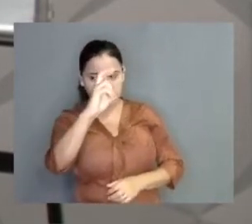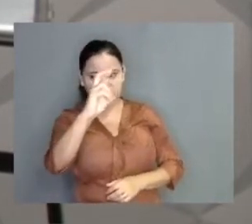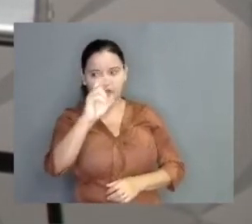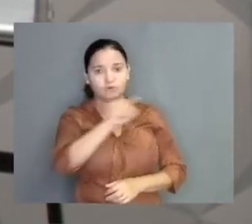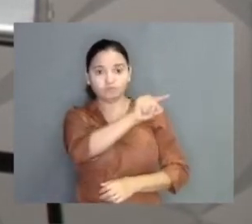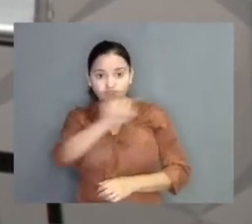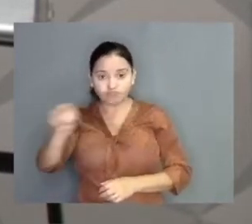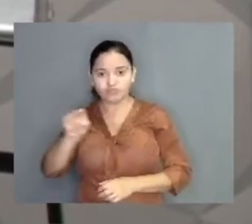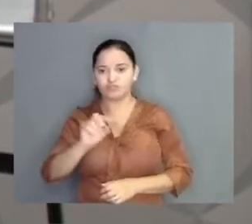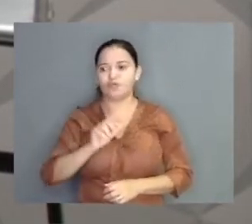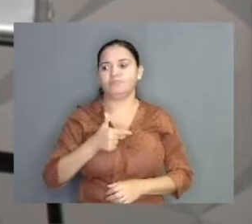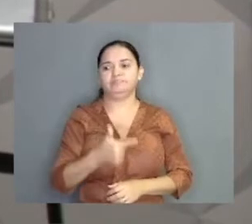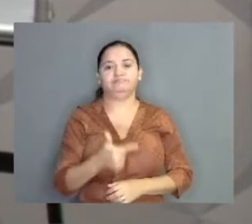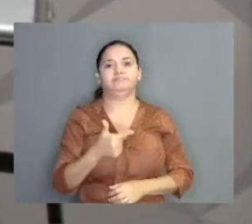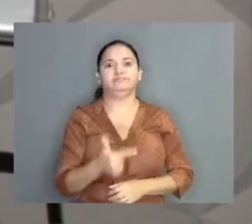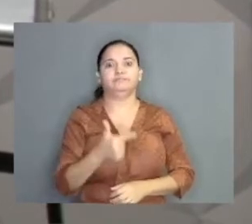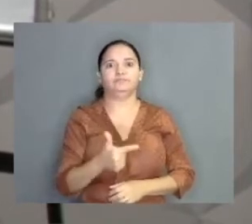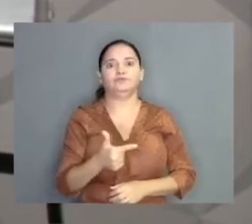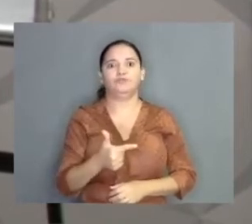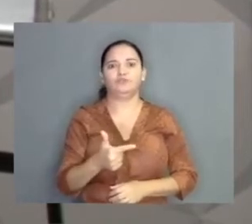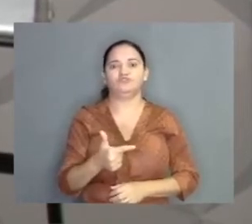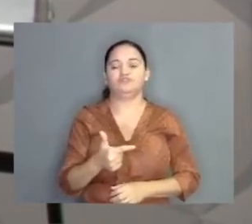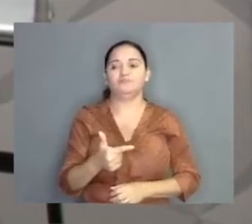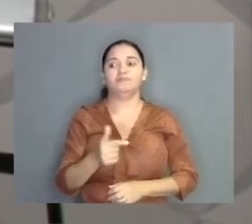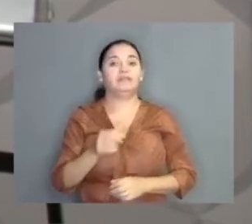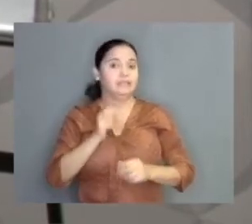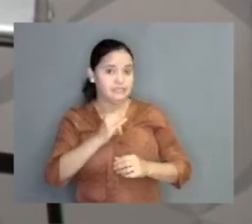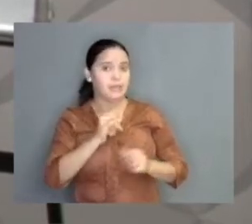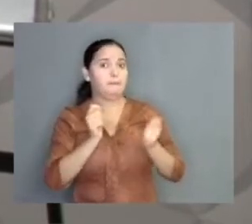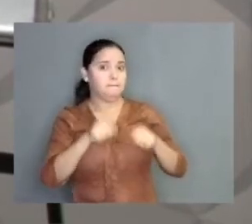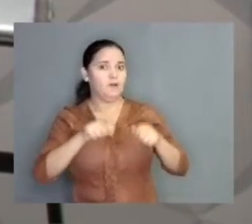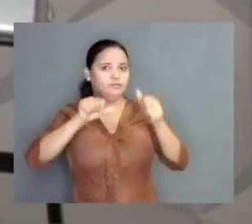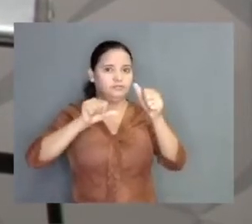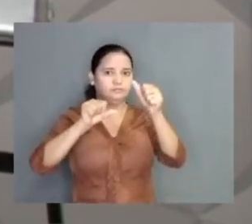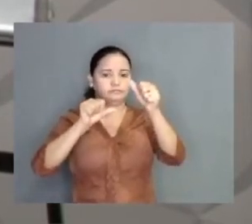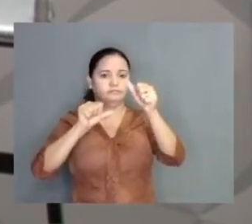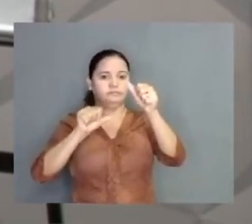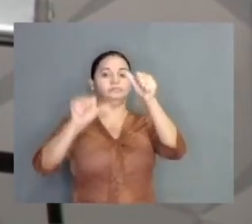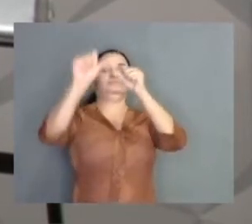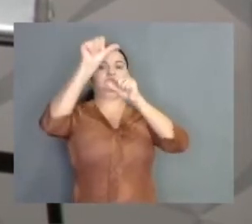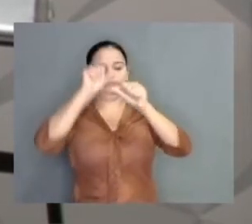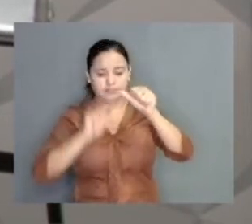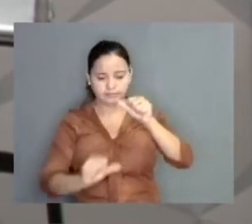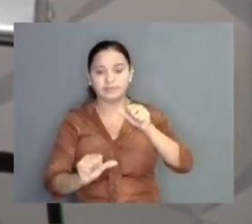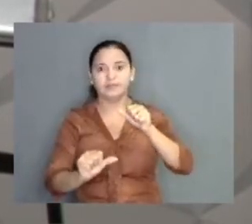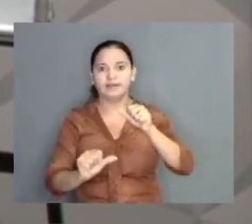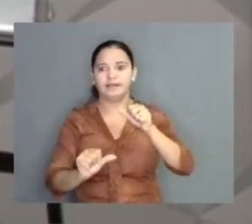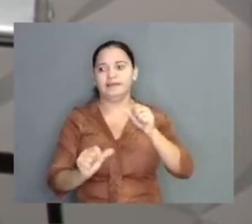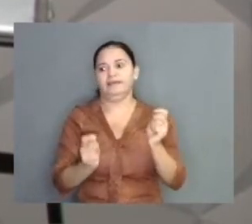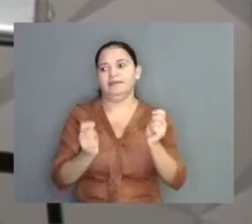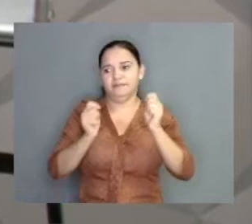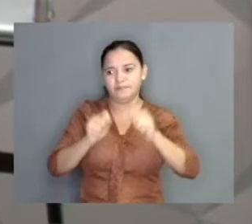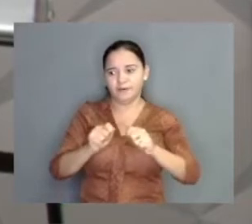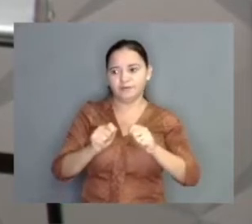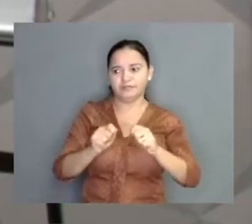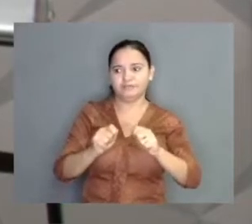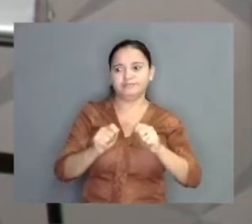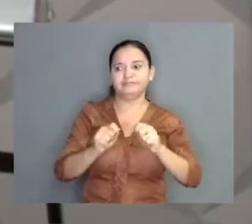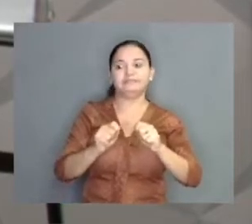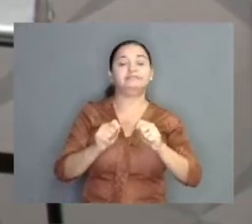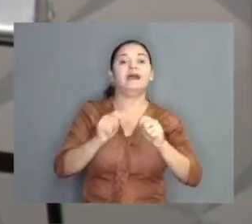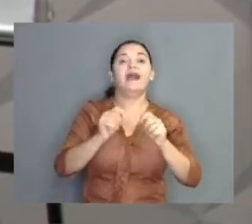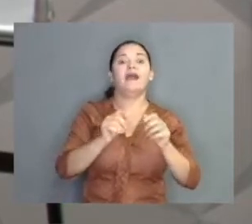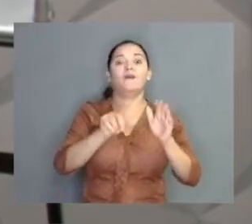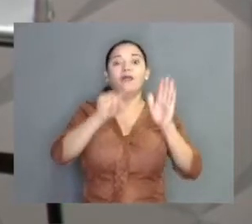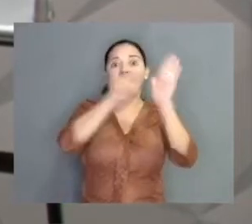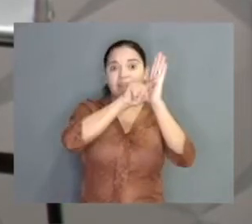sobre 2. Quando eu faço a inversão, quem troca também? O sinal do expoente, que era